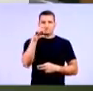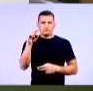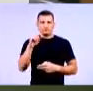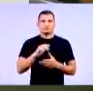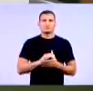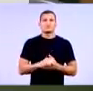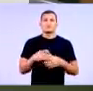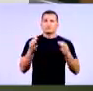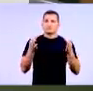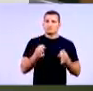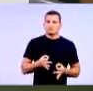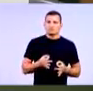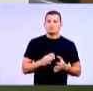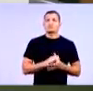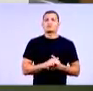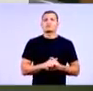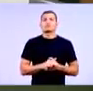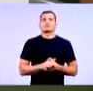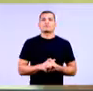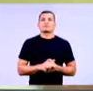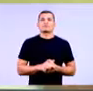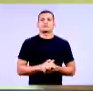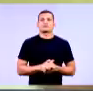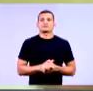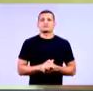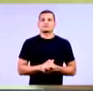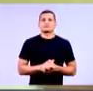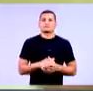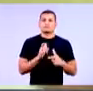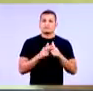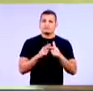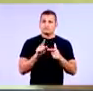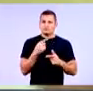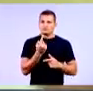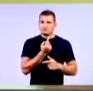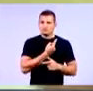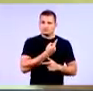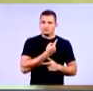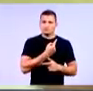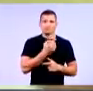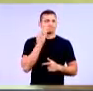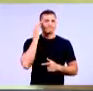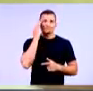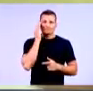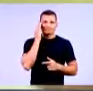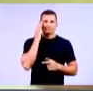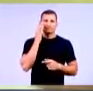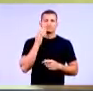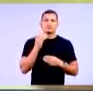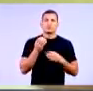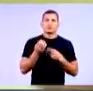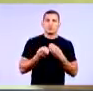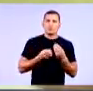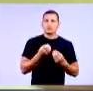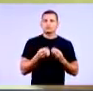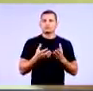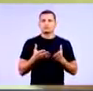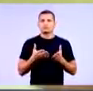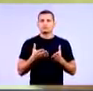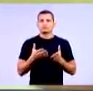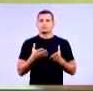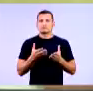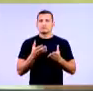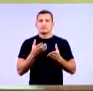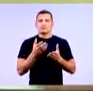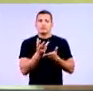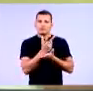Exatamente, professor, porque se nós não soubermos ou não compreendemos ou não definimos esse modelo da